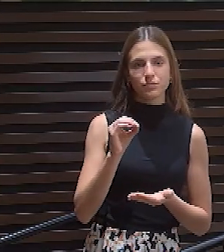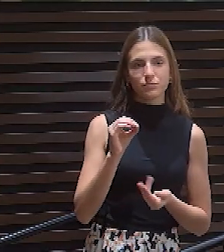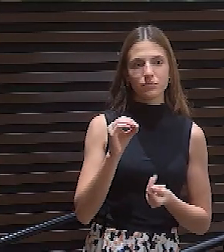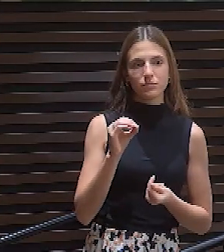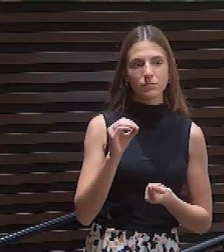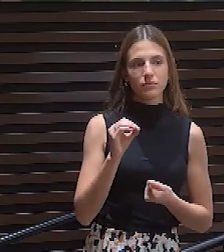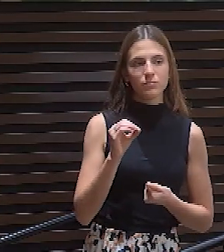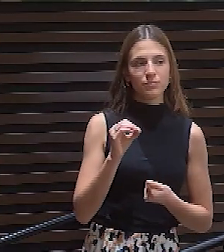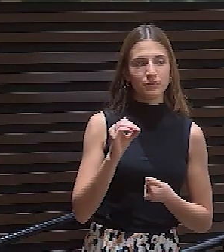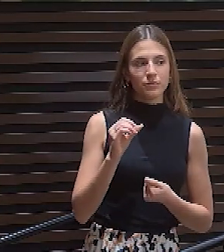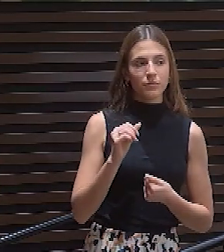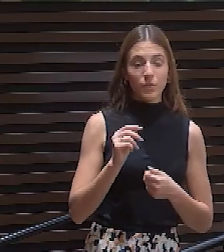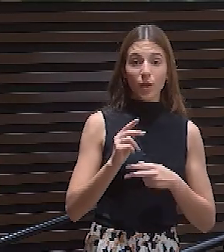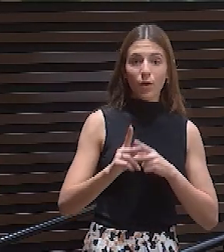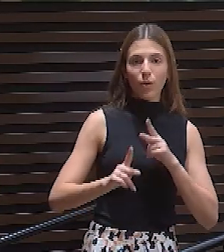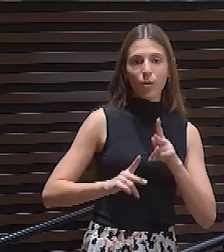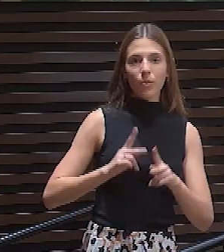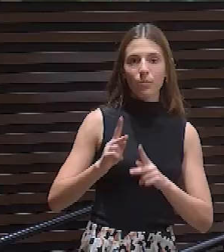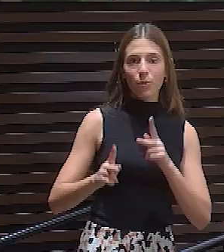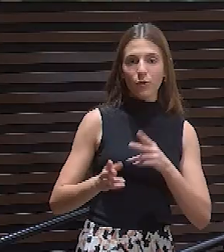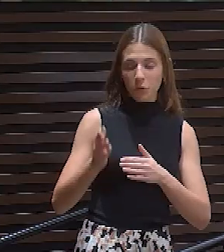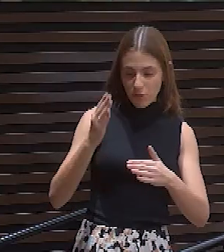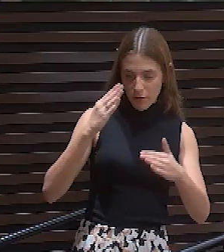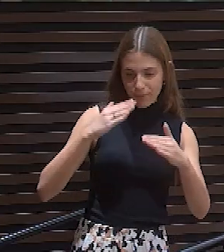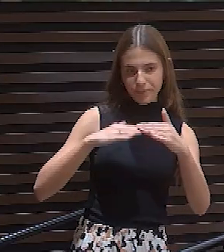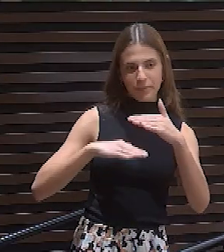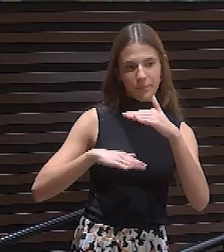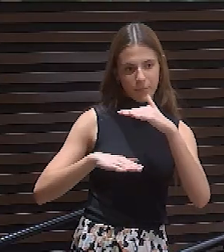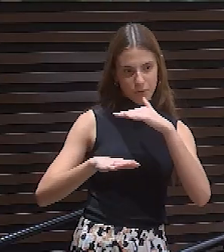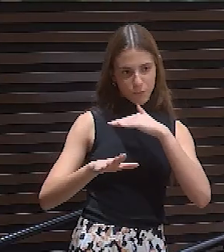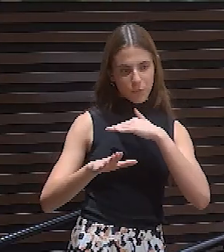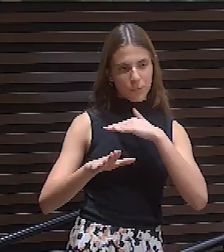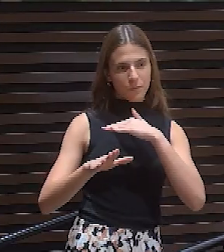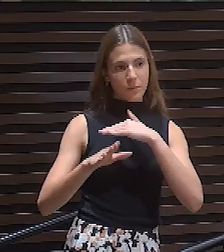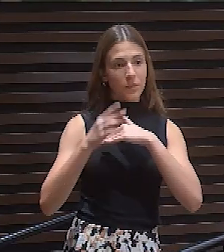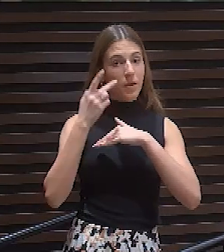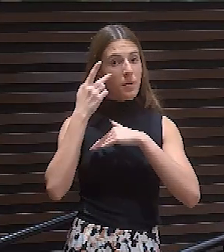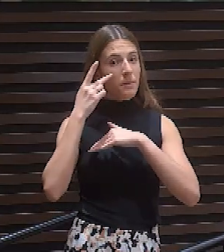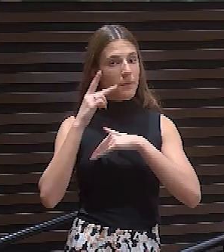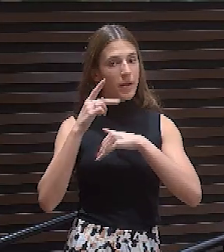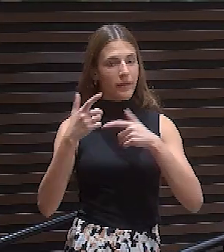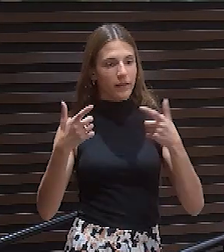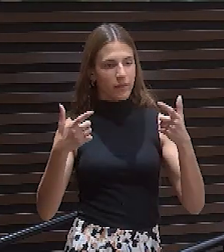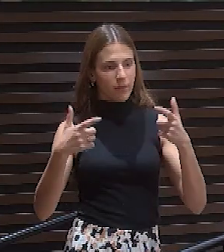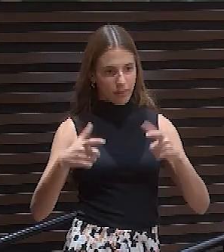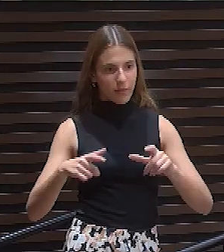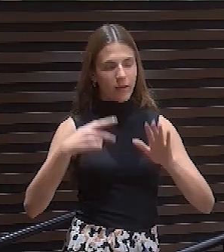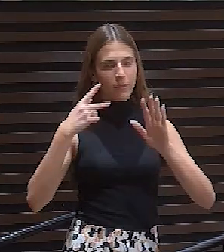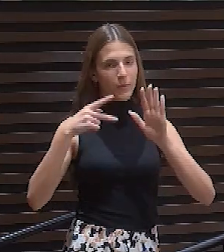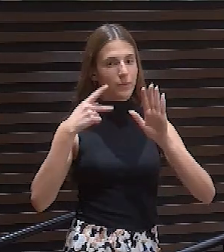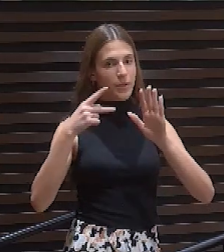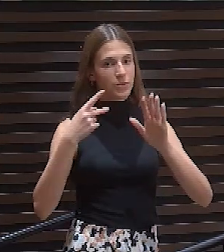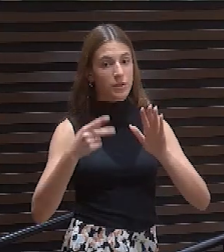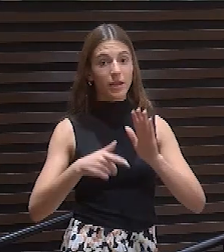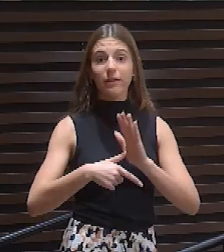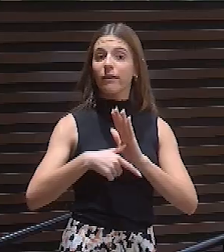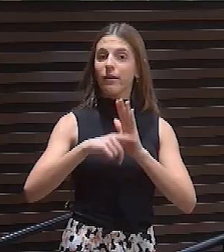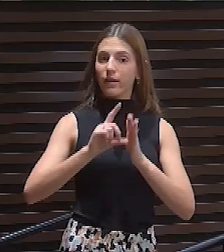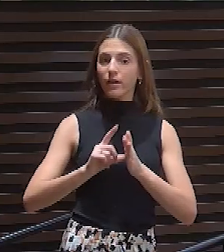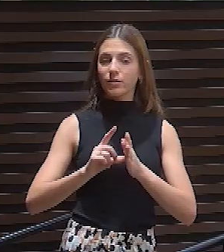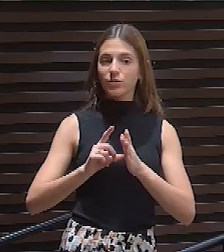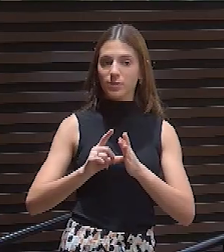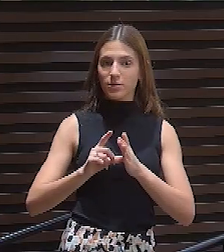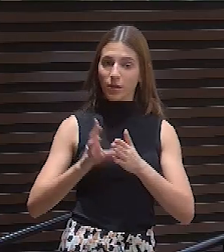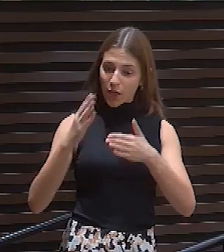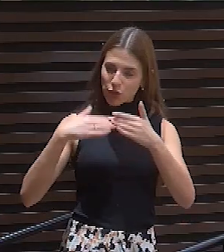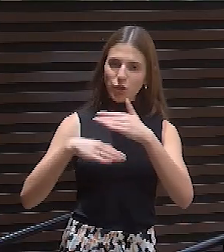que eles passaram para a terra prometida antes de chegar em